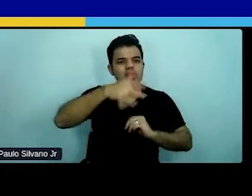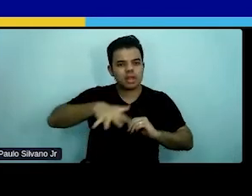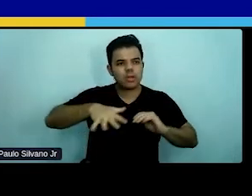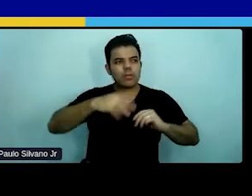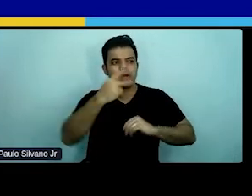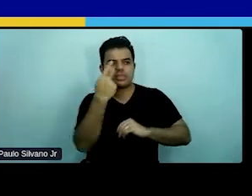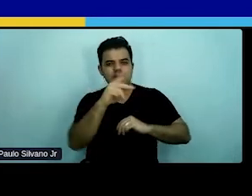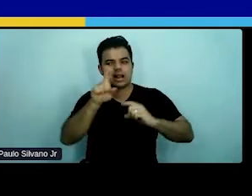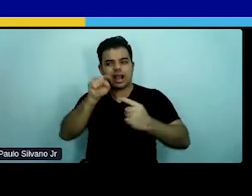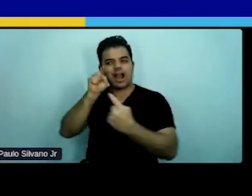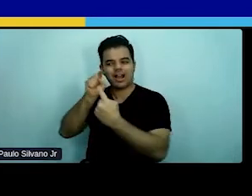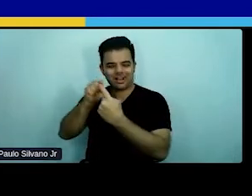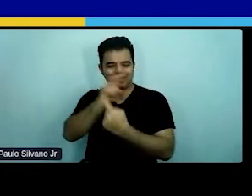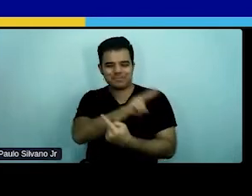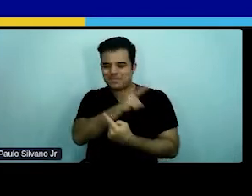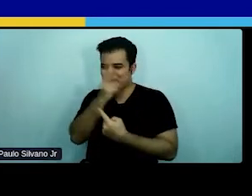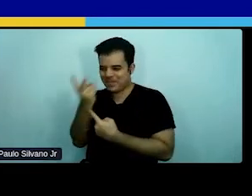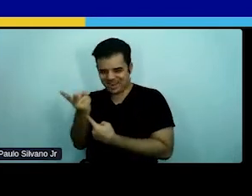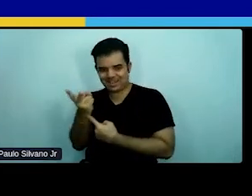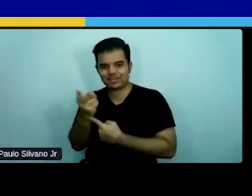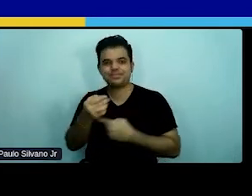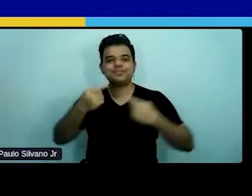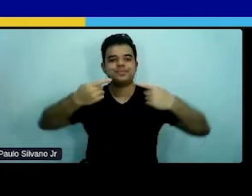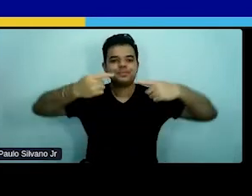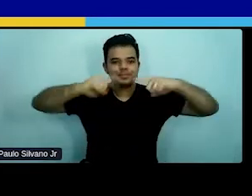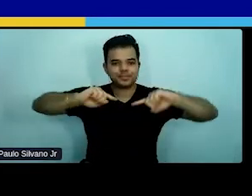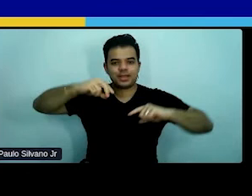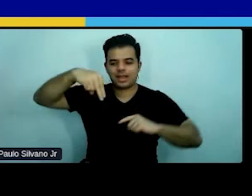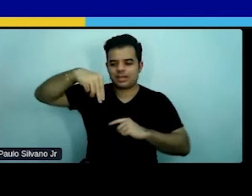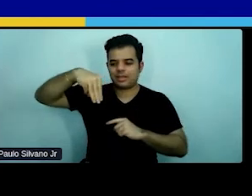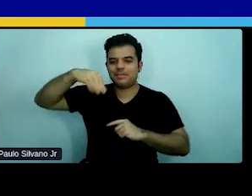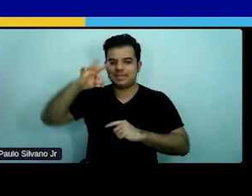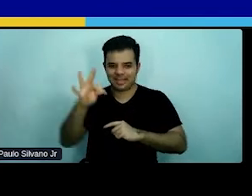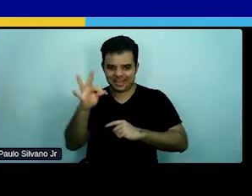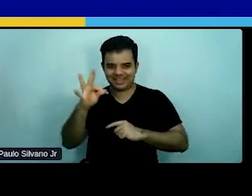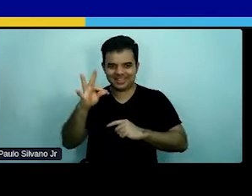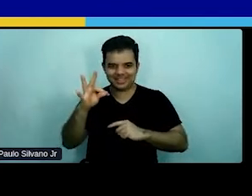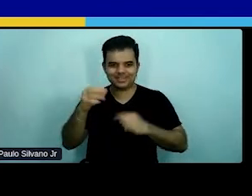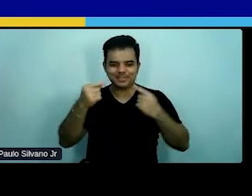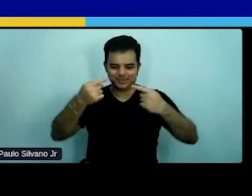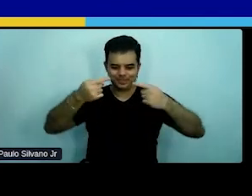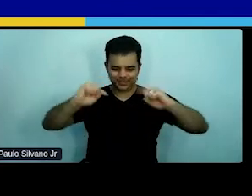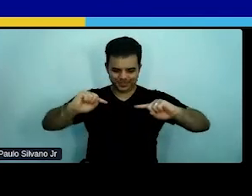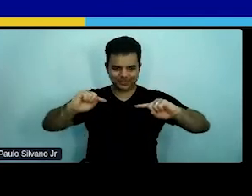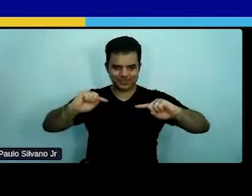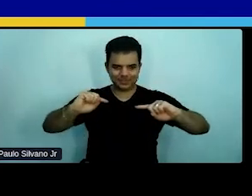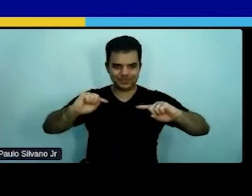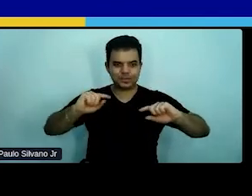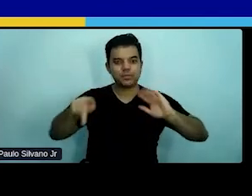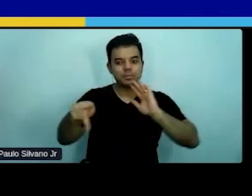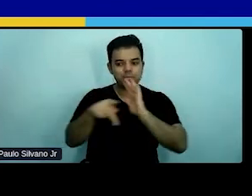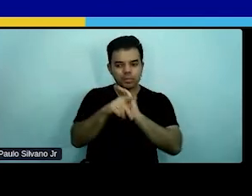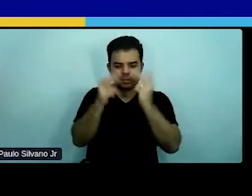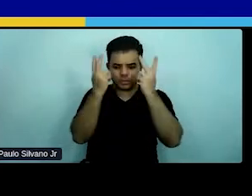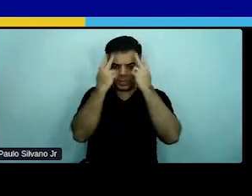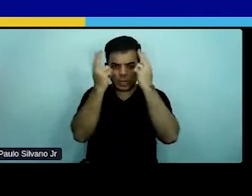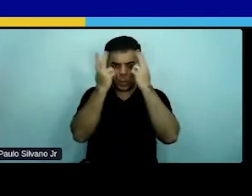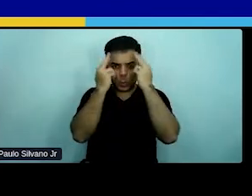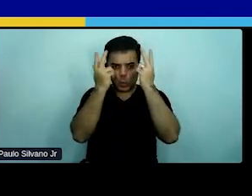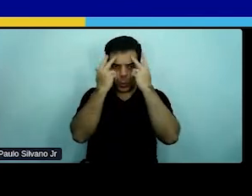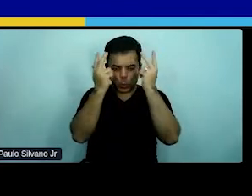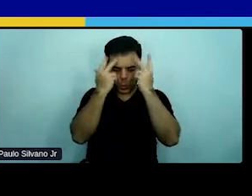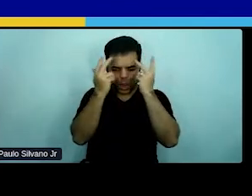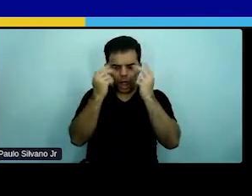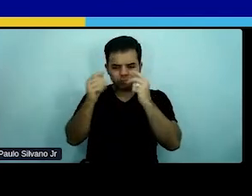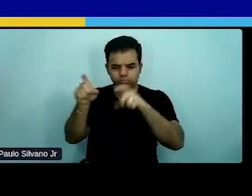na língua-alvo. A gente tem também a Neural Machine Translation, né? A tradução com rede neural, a NMT, que